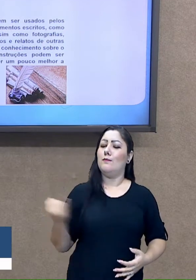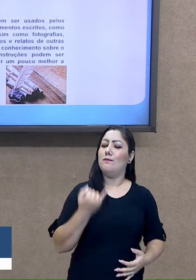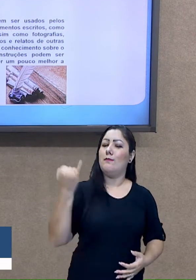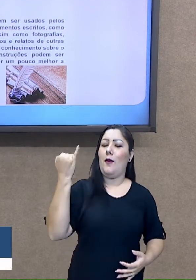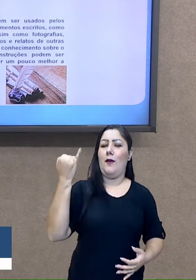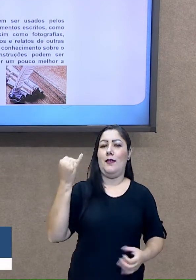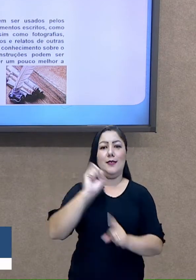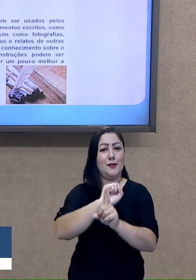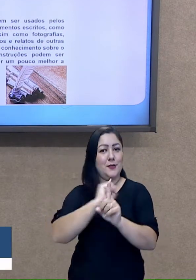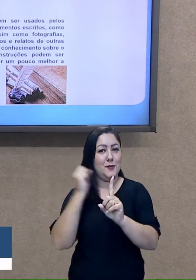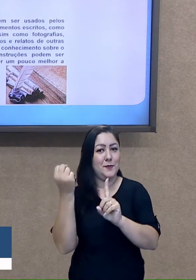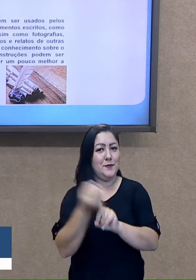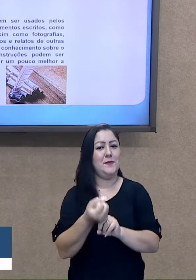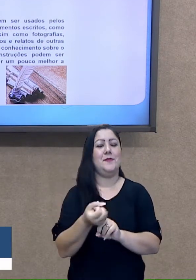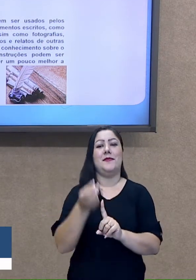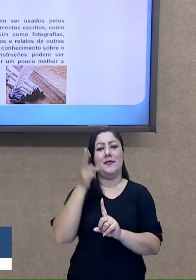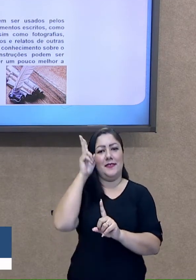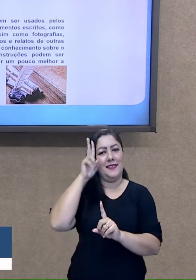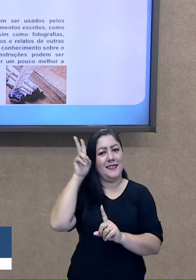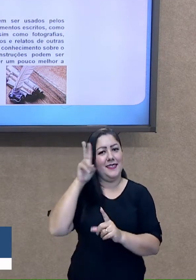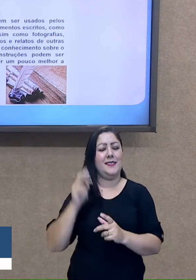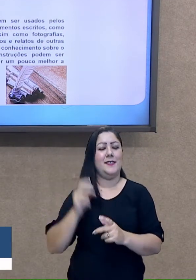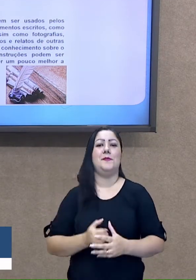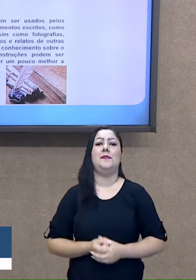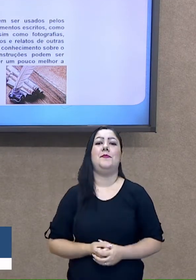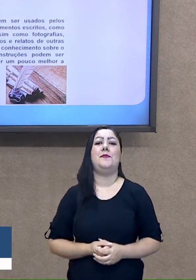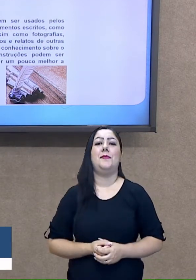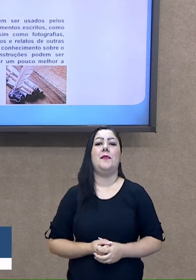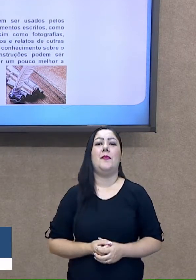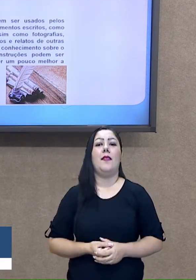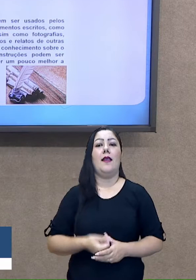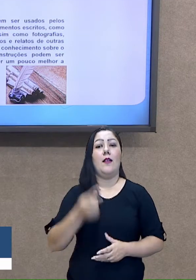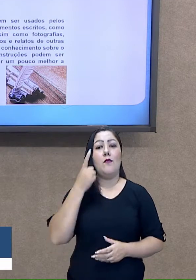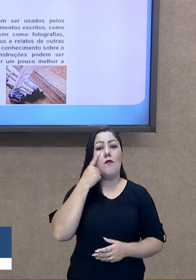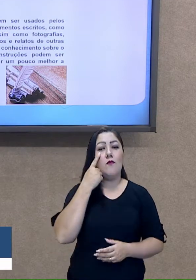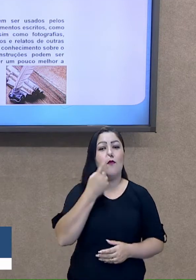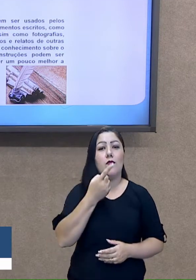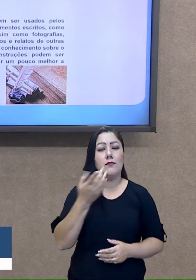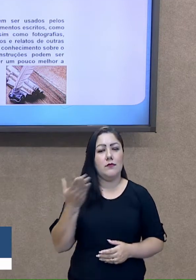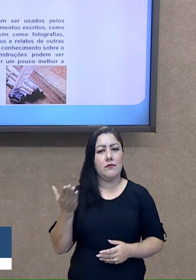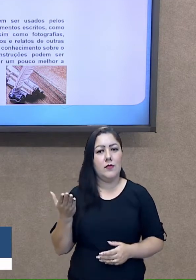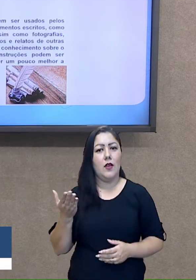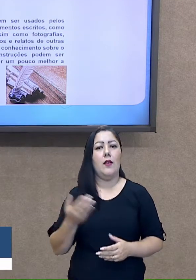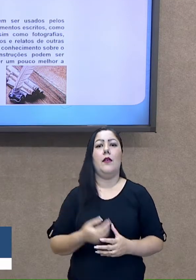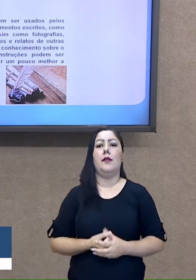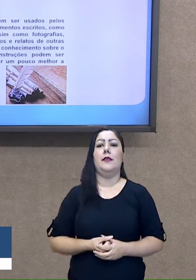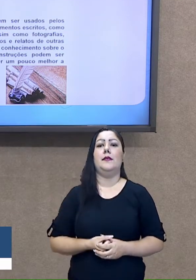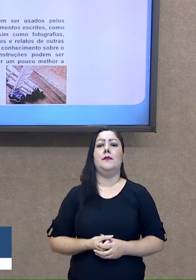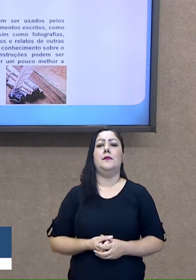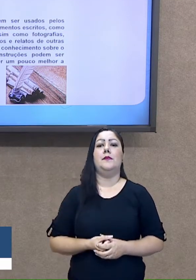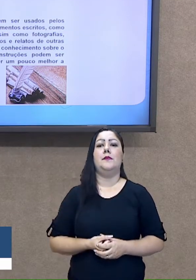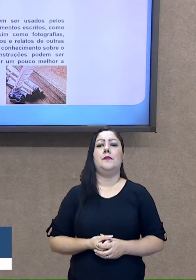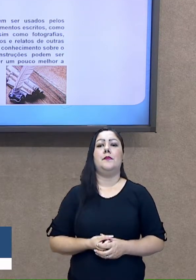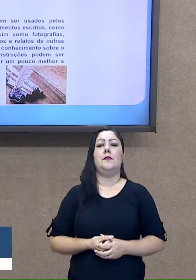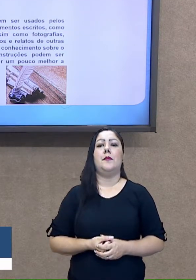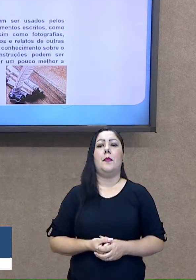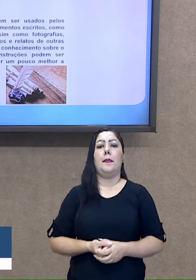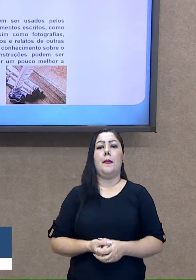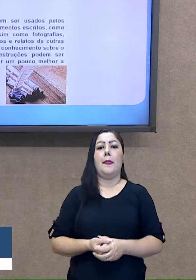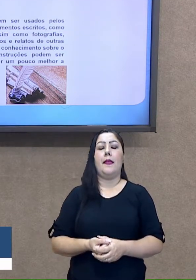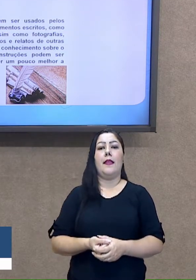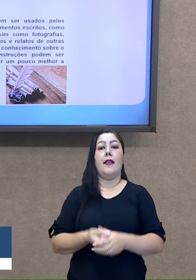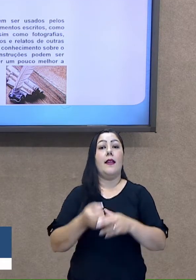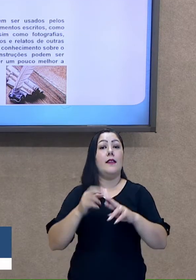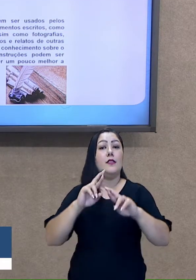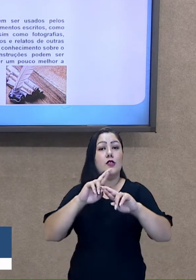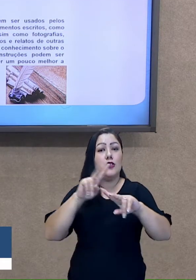sociedade. Acompanhe a leitura comigo. Você viu que de diferentes elementos, de diferentes